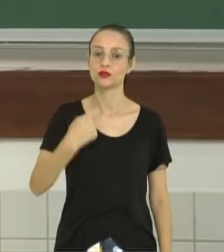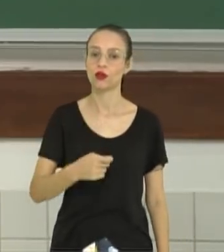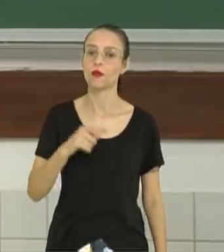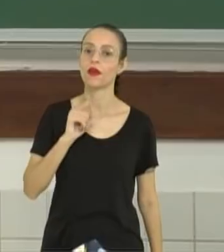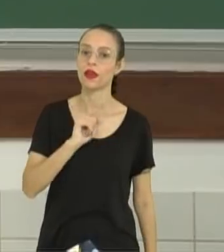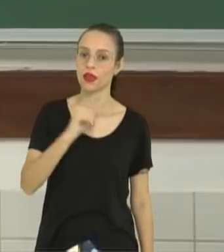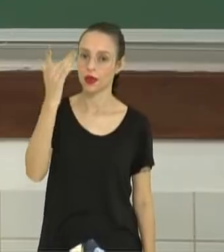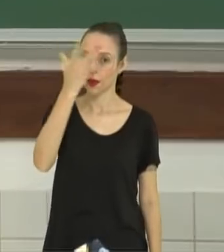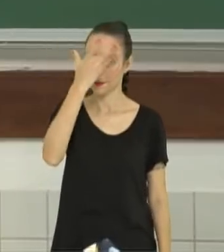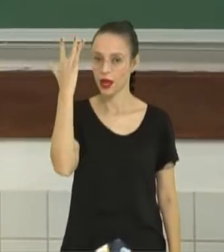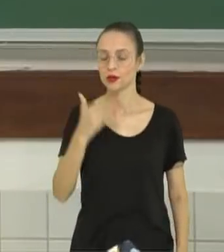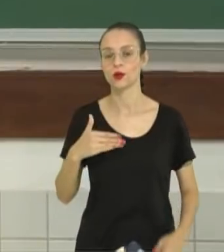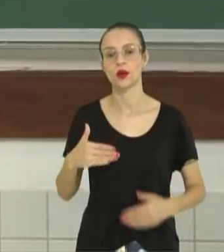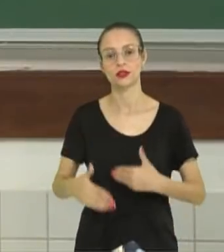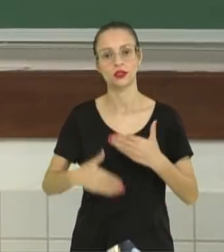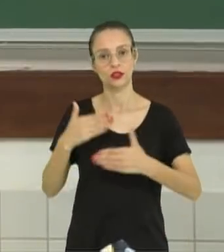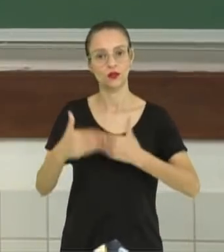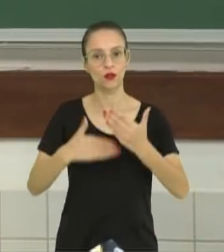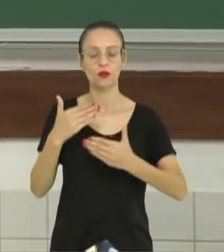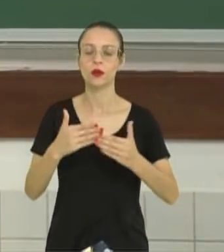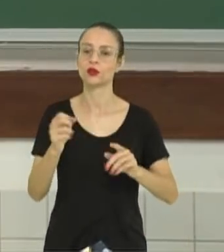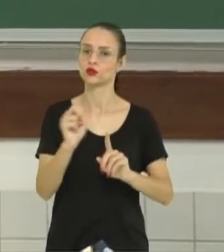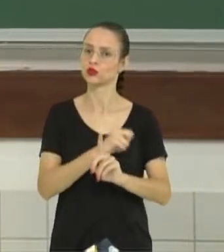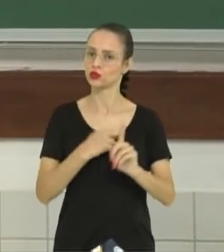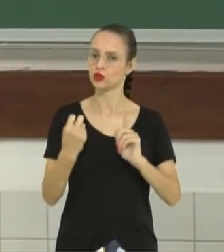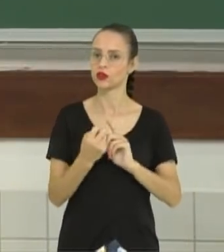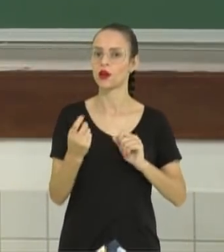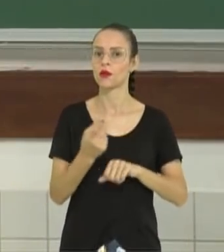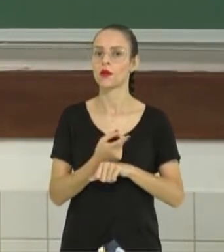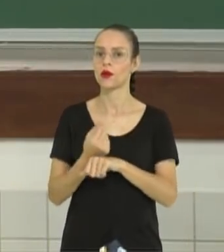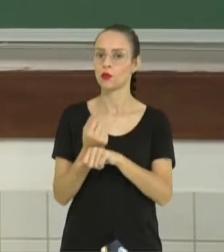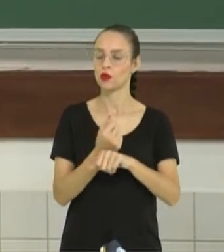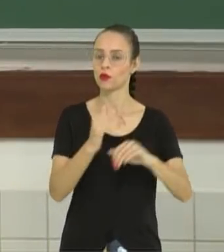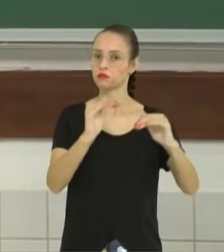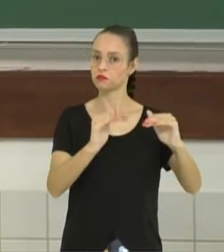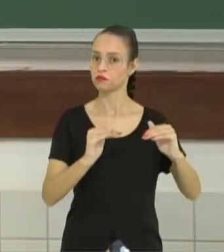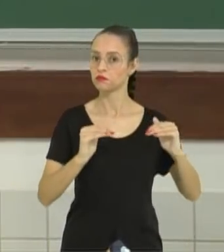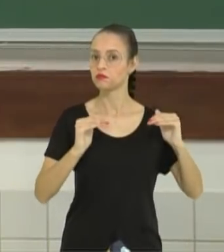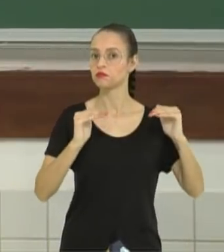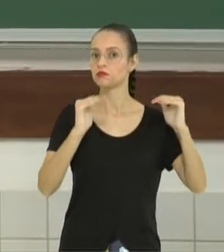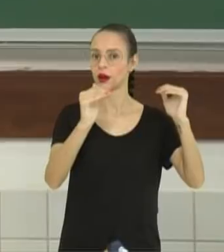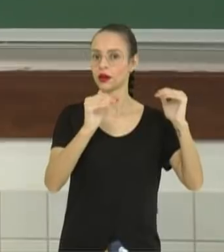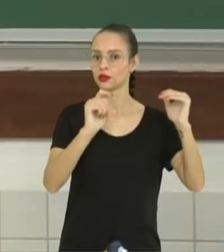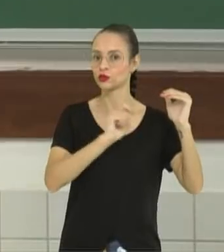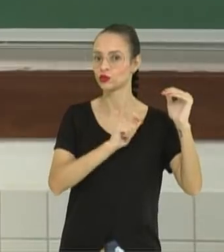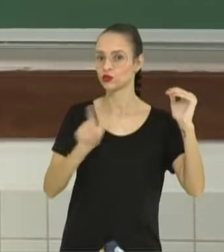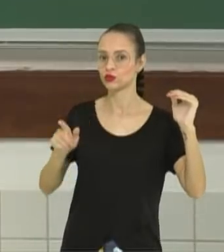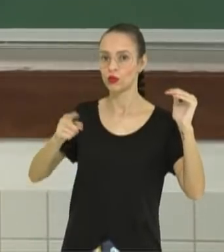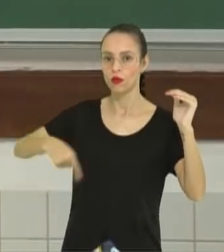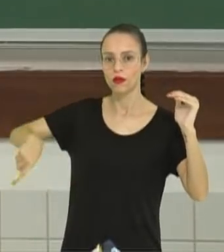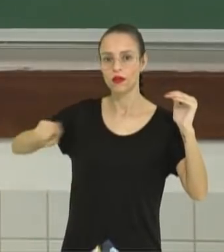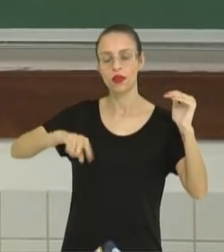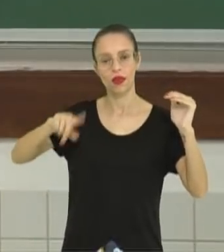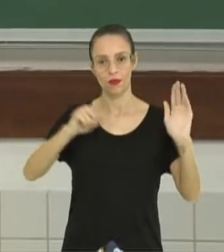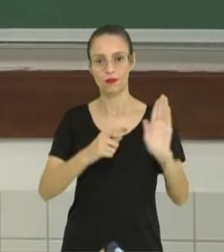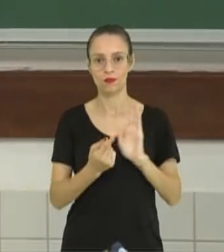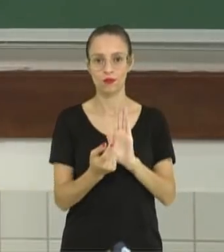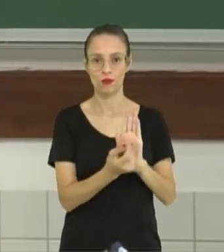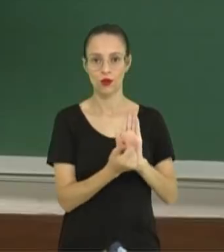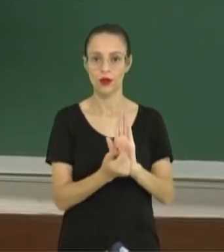que têm um desenvolvimento social e econômico mais elevado que os demais, né? A gente chama de